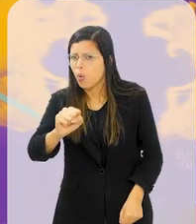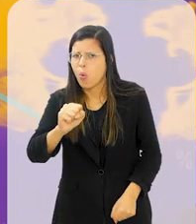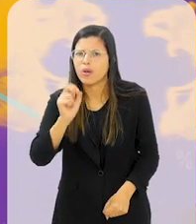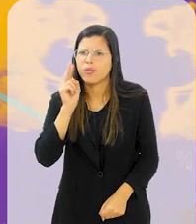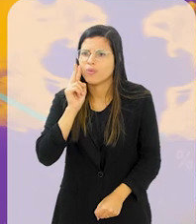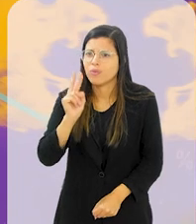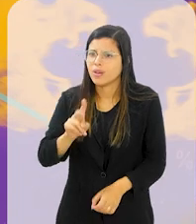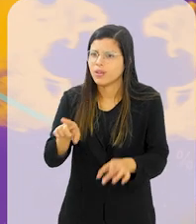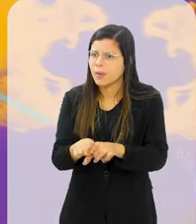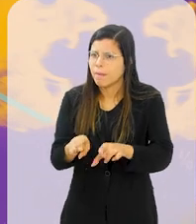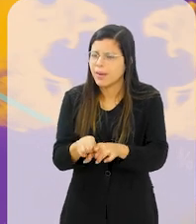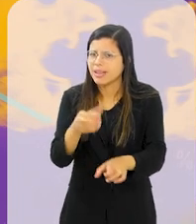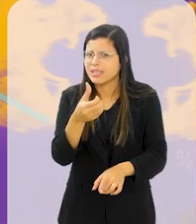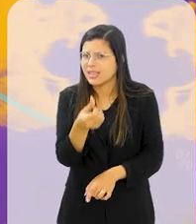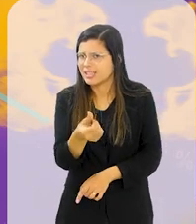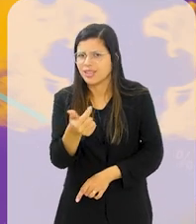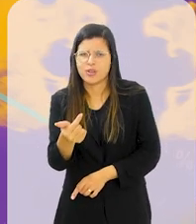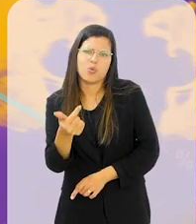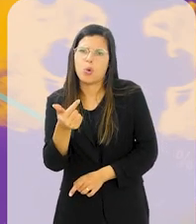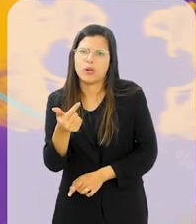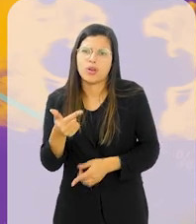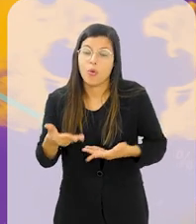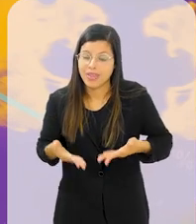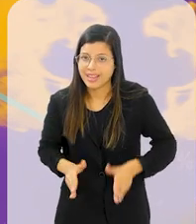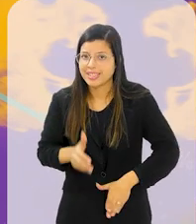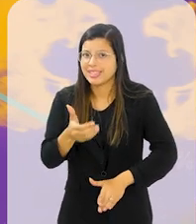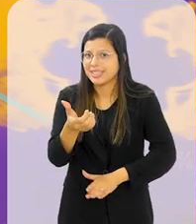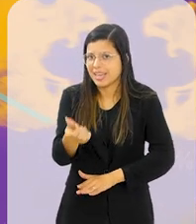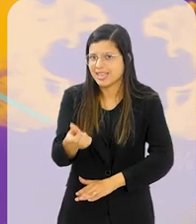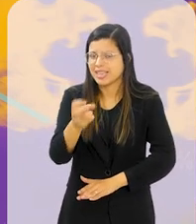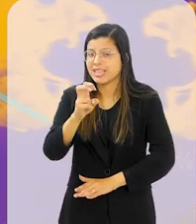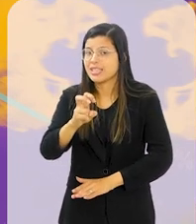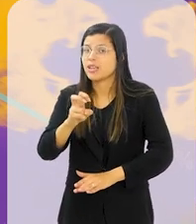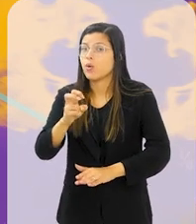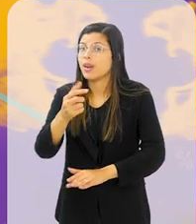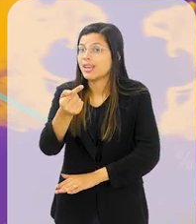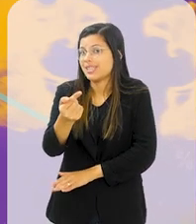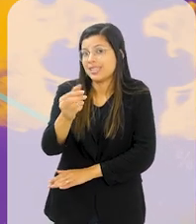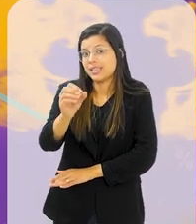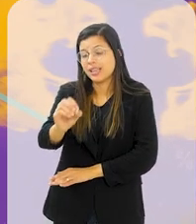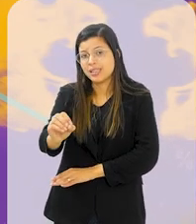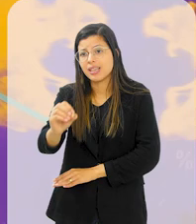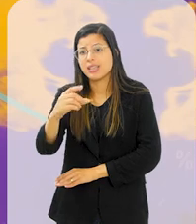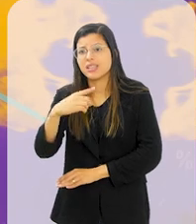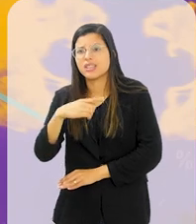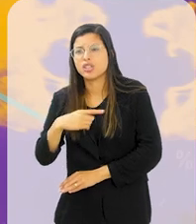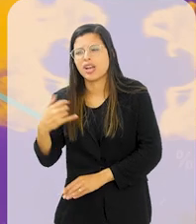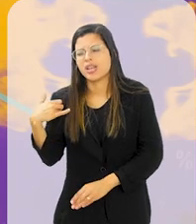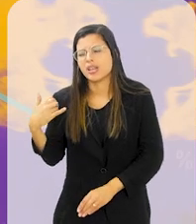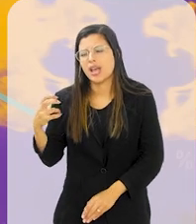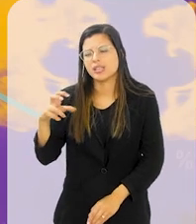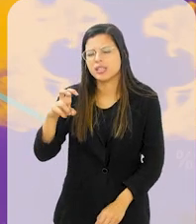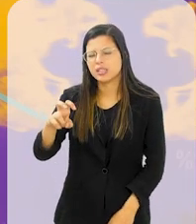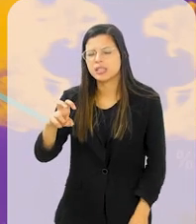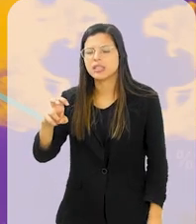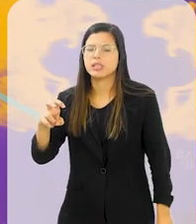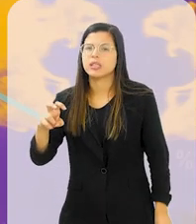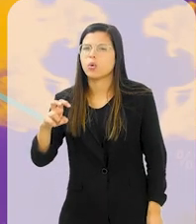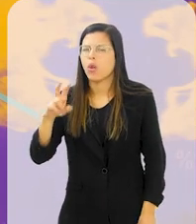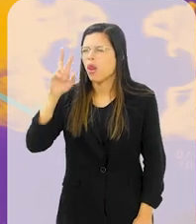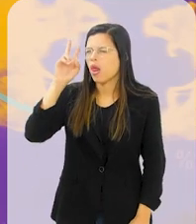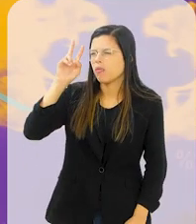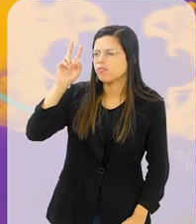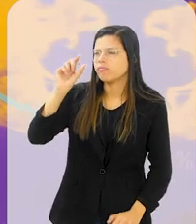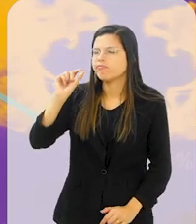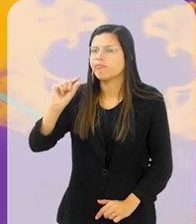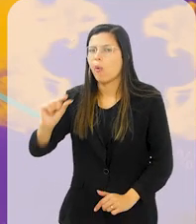vi 62, até porque não estava aqui, nasci em 65. Em 70 tinha 5 anos, tenho uma vaga